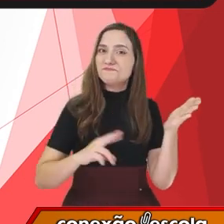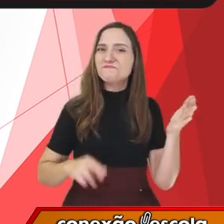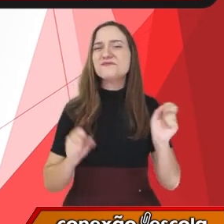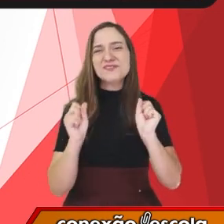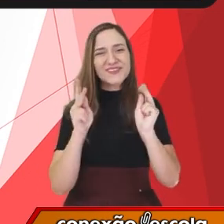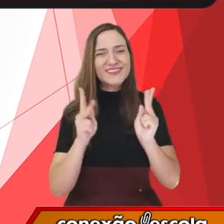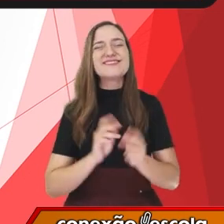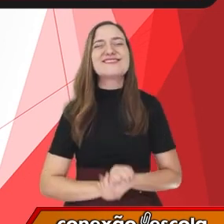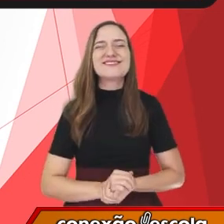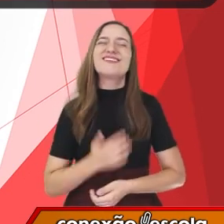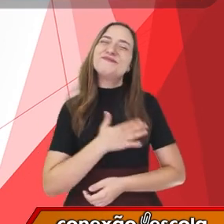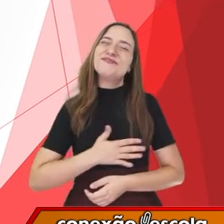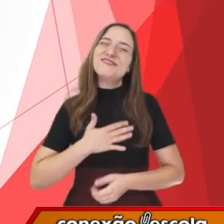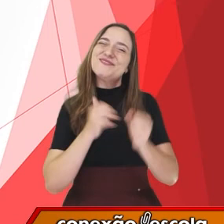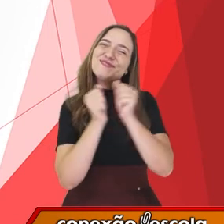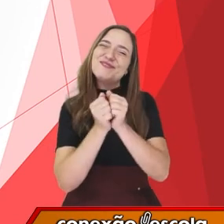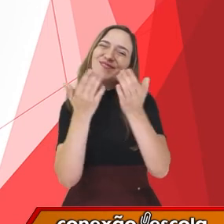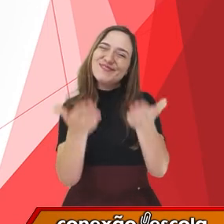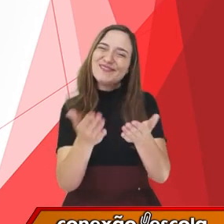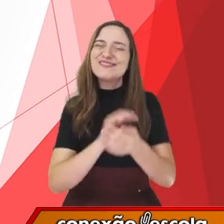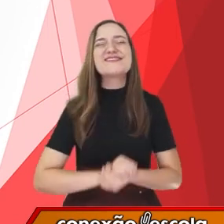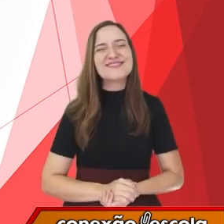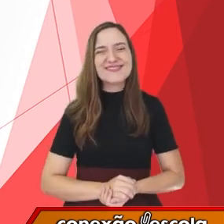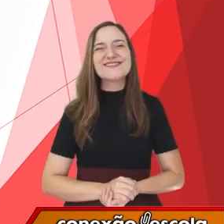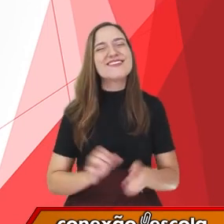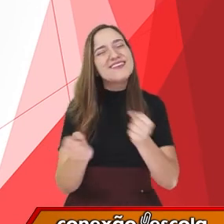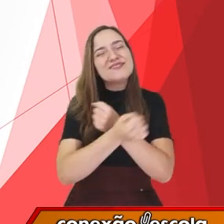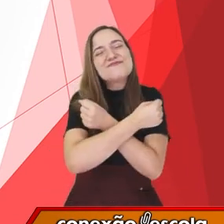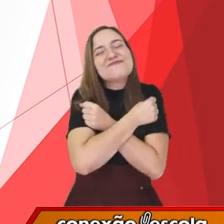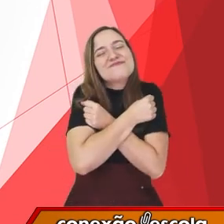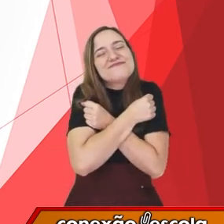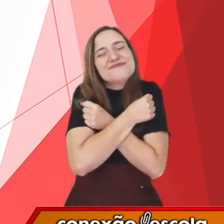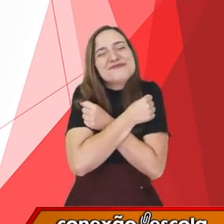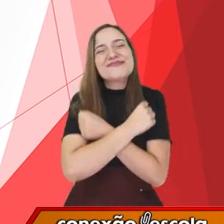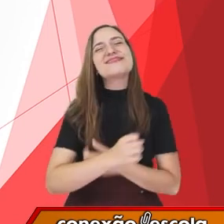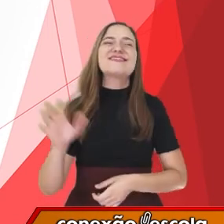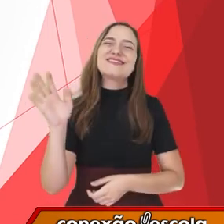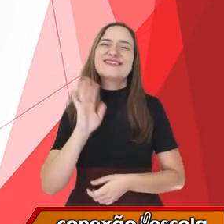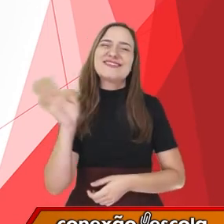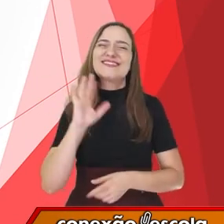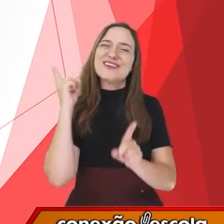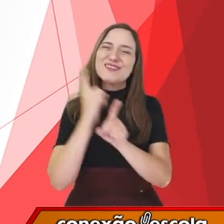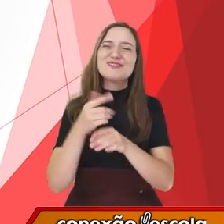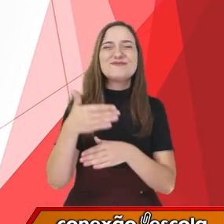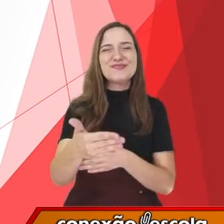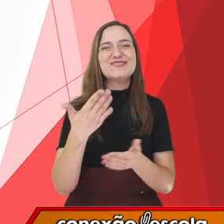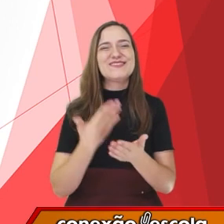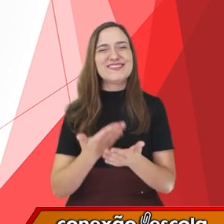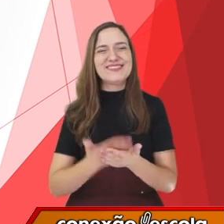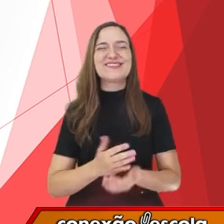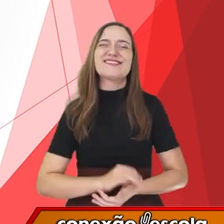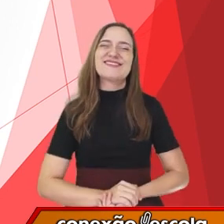propostas. Gostei muito de estar aqui contigo. Receba um abraço apertado e até a nossa